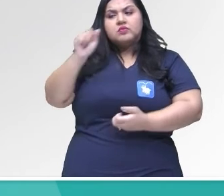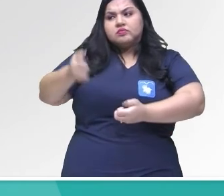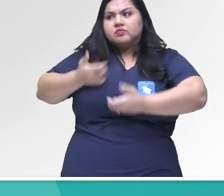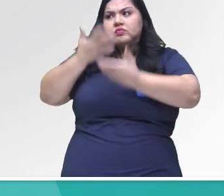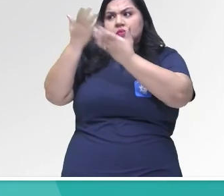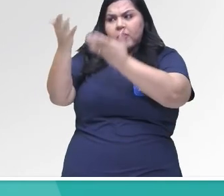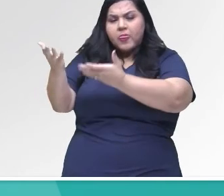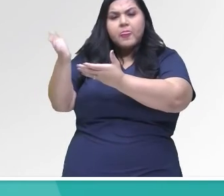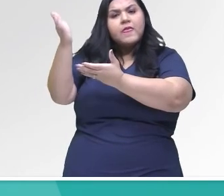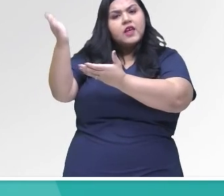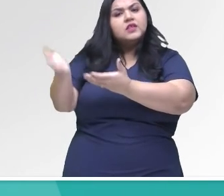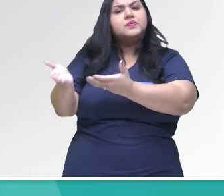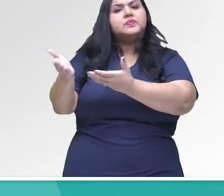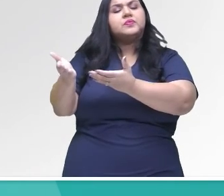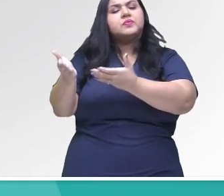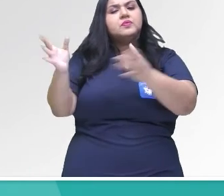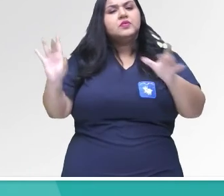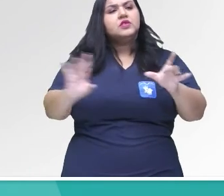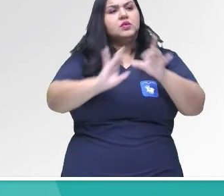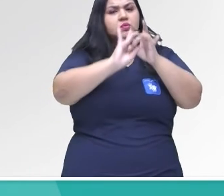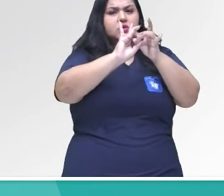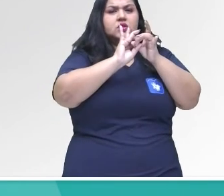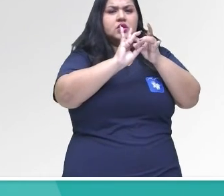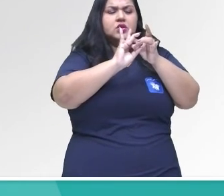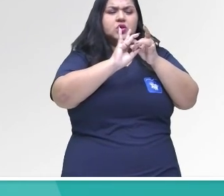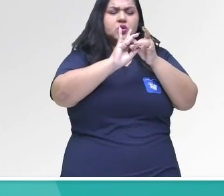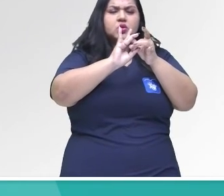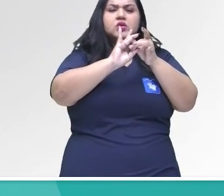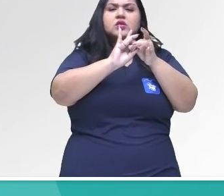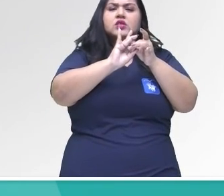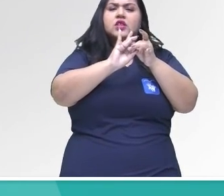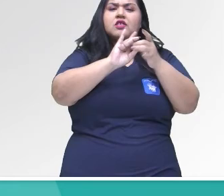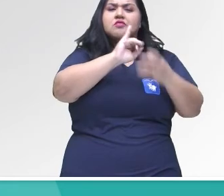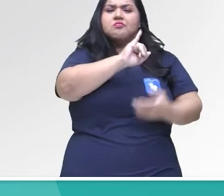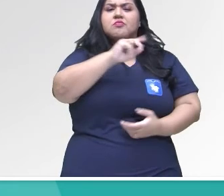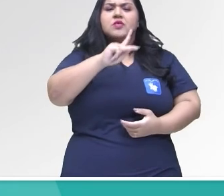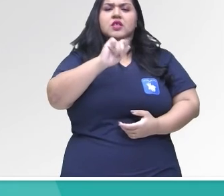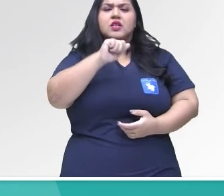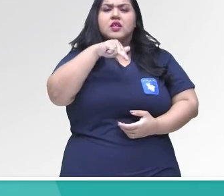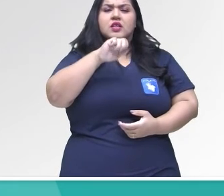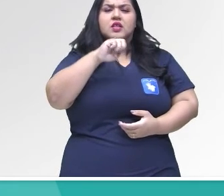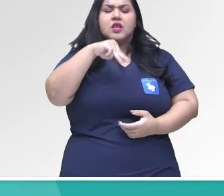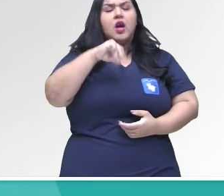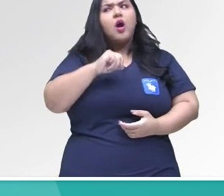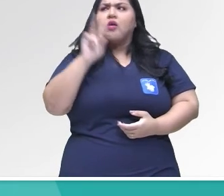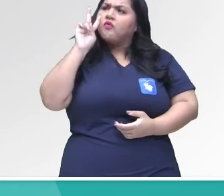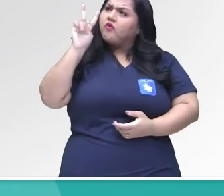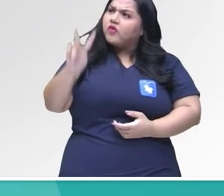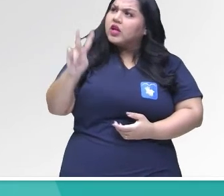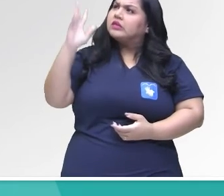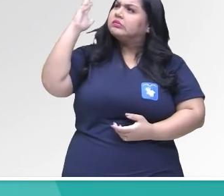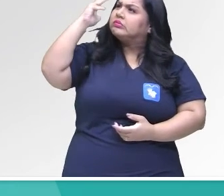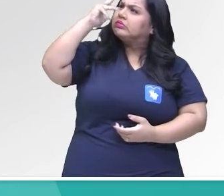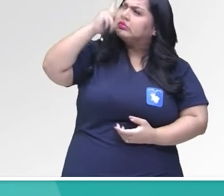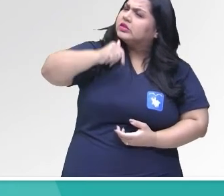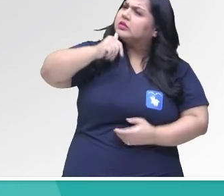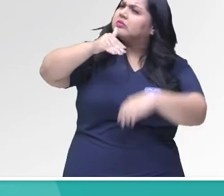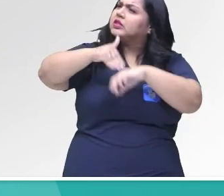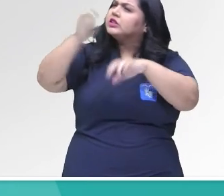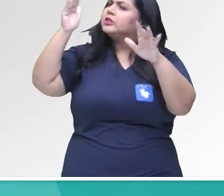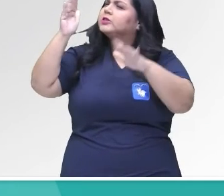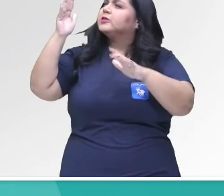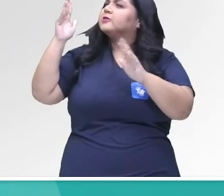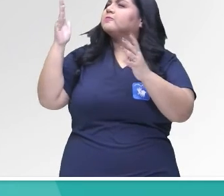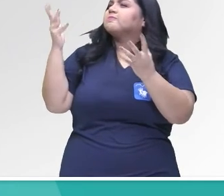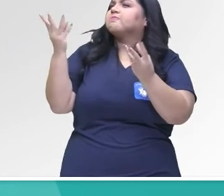essa música da Garota de Ipanema? O que tem? Ele elogia a mulher. Olha que coisa mais linda, mais cheia de